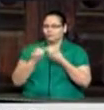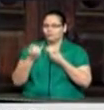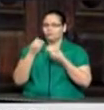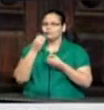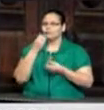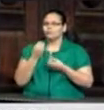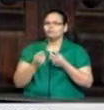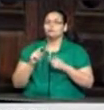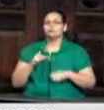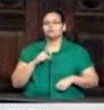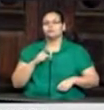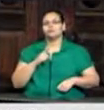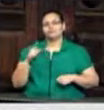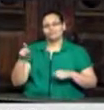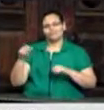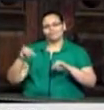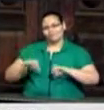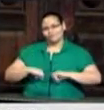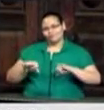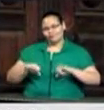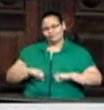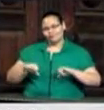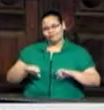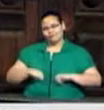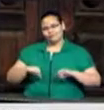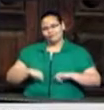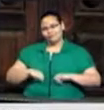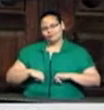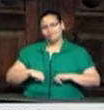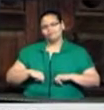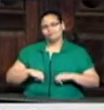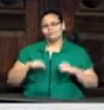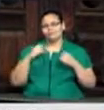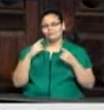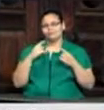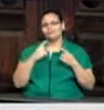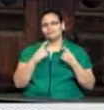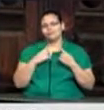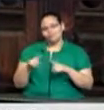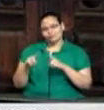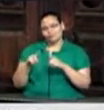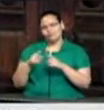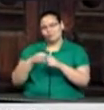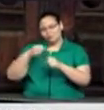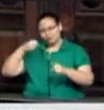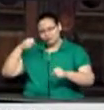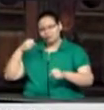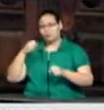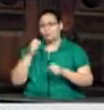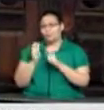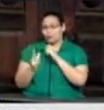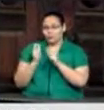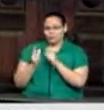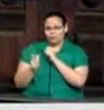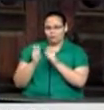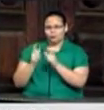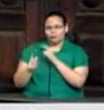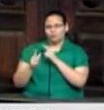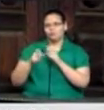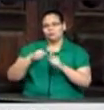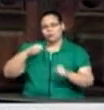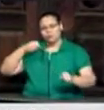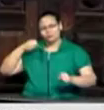teria sofrido um ataque ou agressões verbais e até mesmo